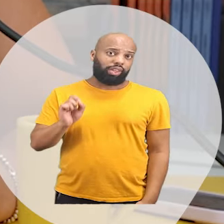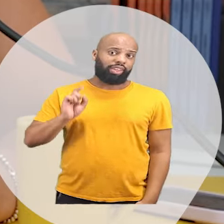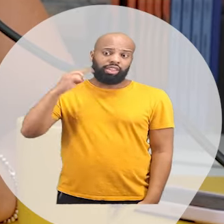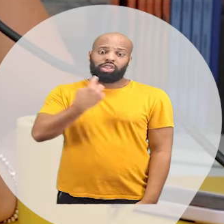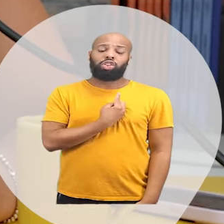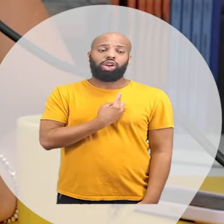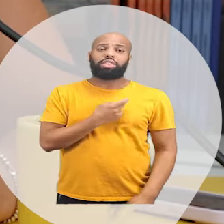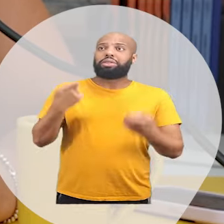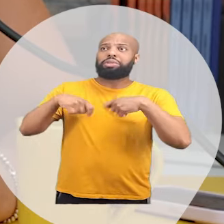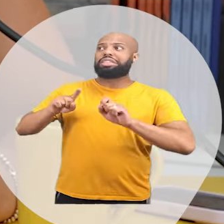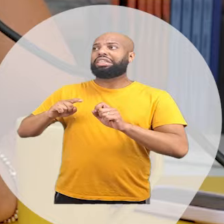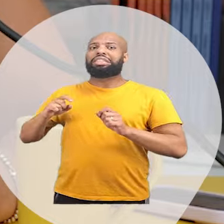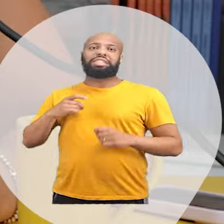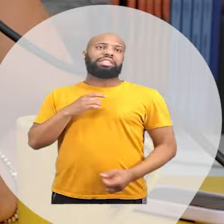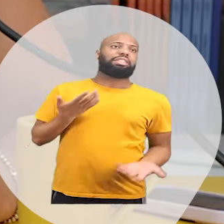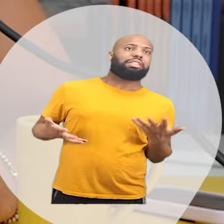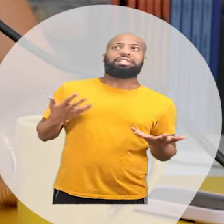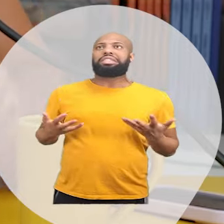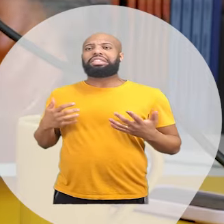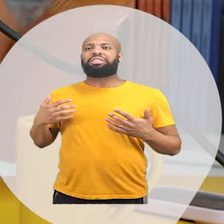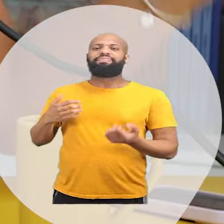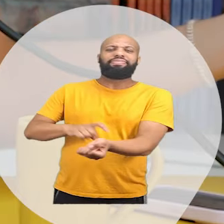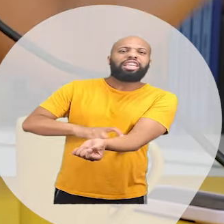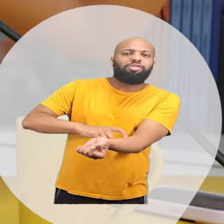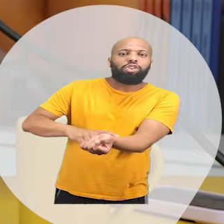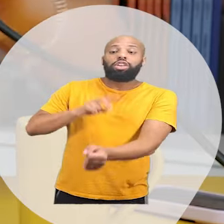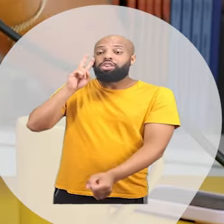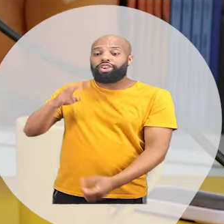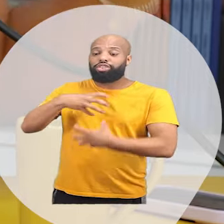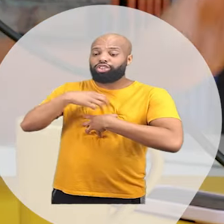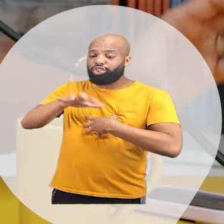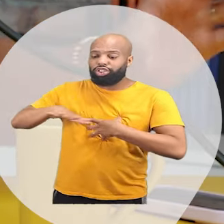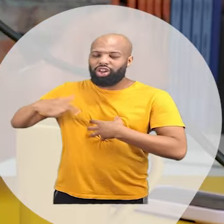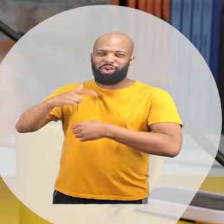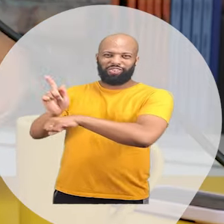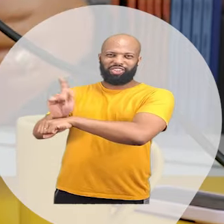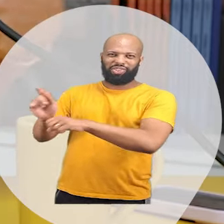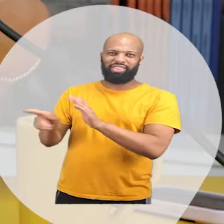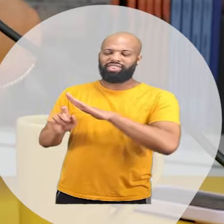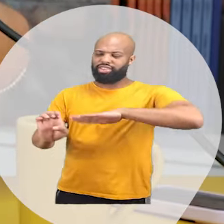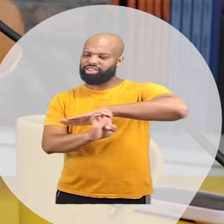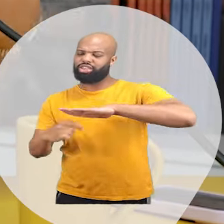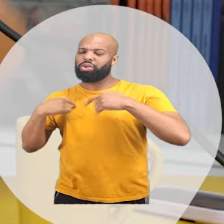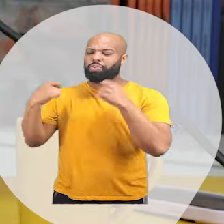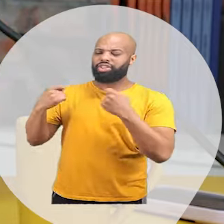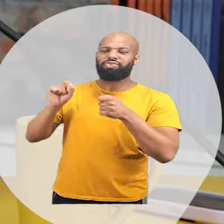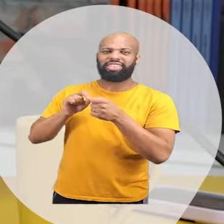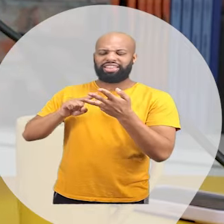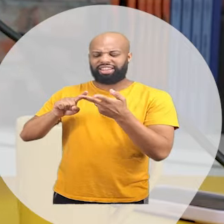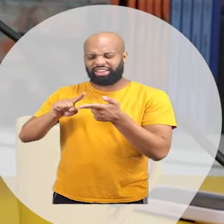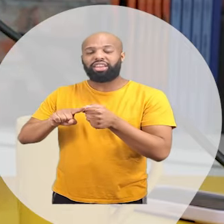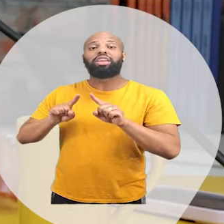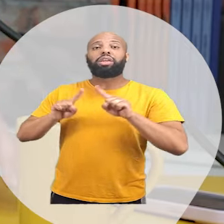é a gente não se desesperar muito olhando o macro como gestora hoje da empresa então às vezes a gente olha melhor para você fazer